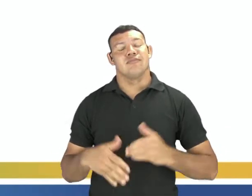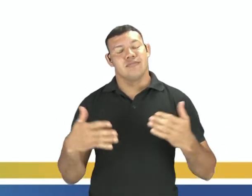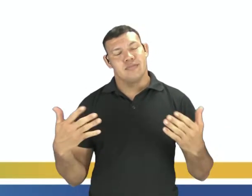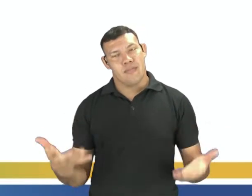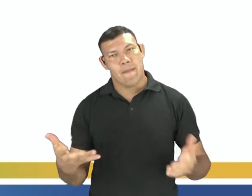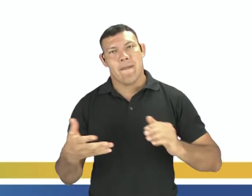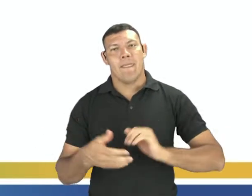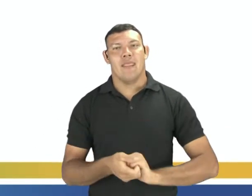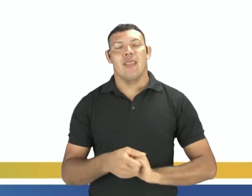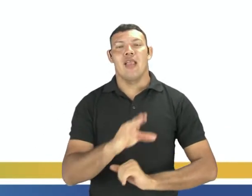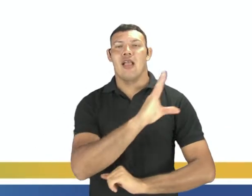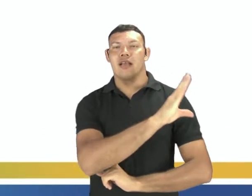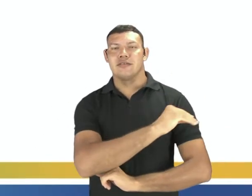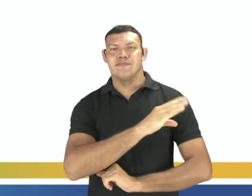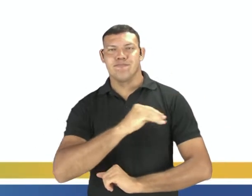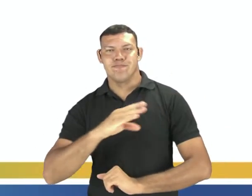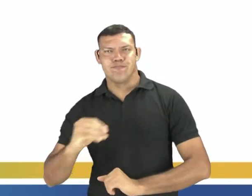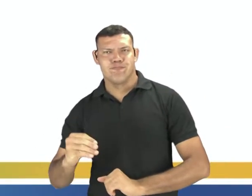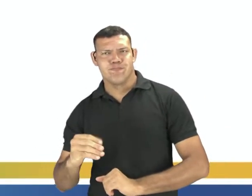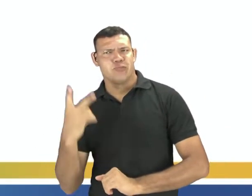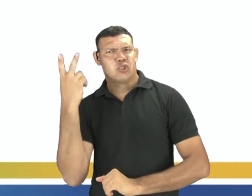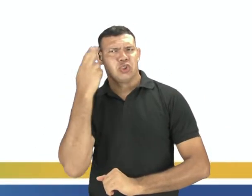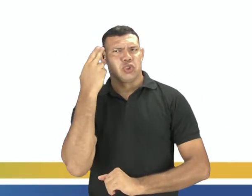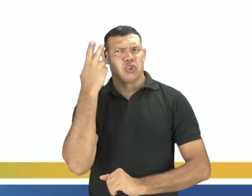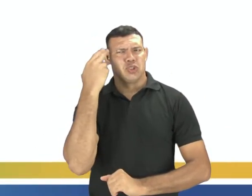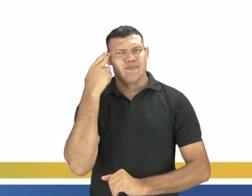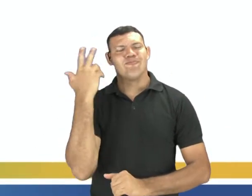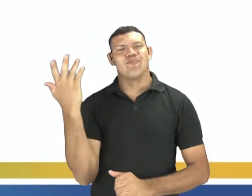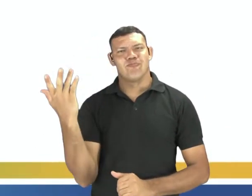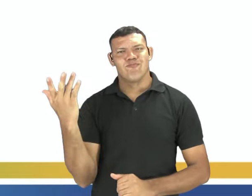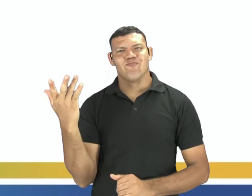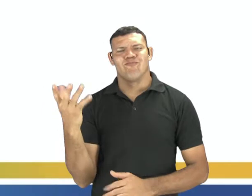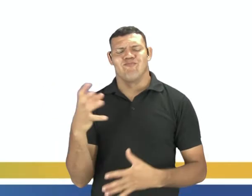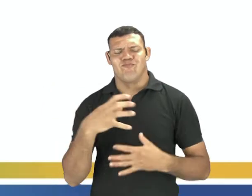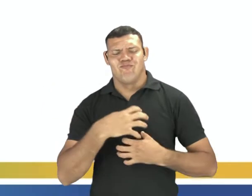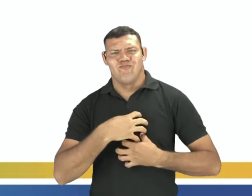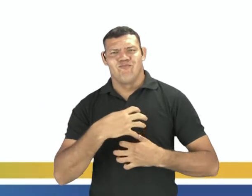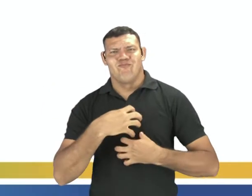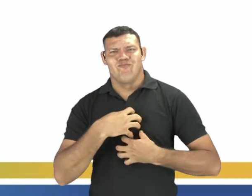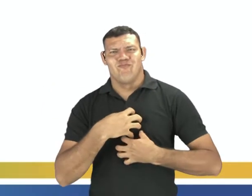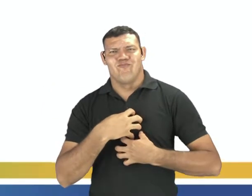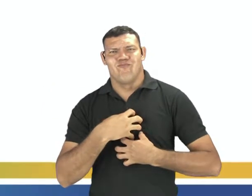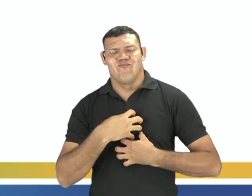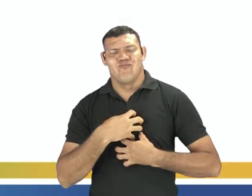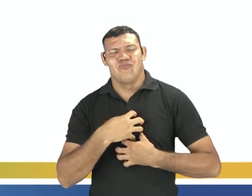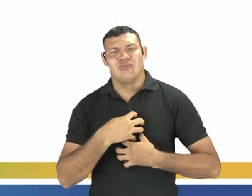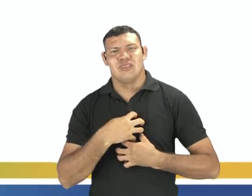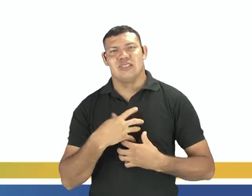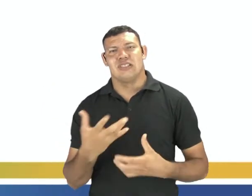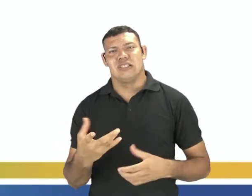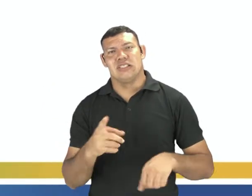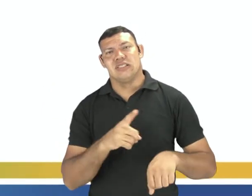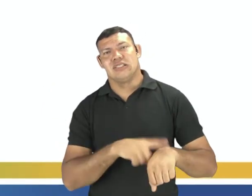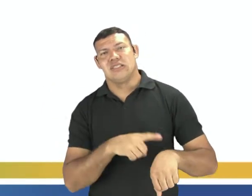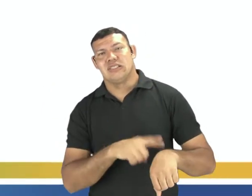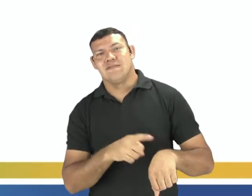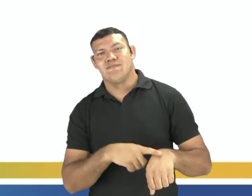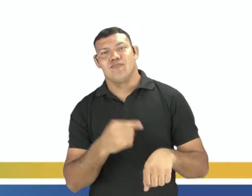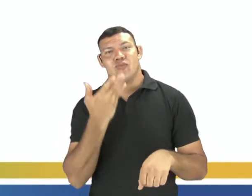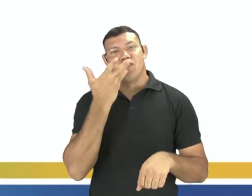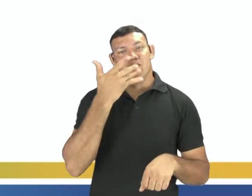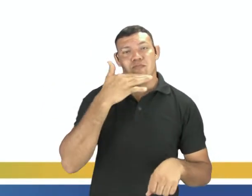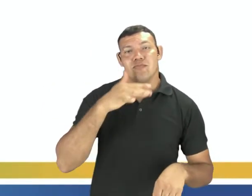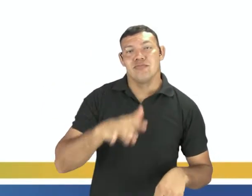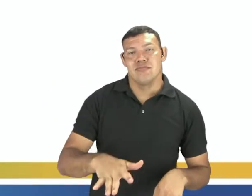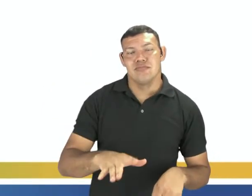Então, a adolescência. É comum existirem nessa fase sentimentos contraditórios. Ora se sente